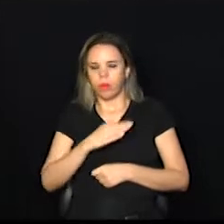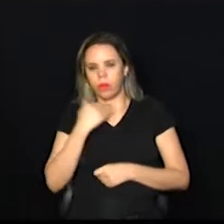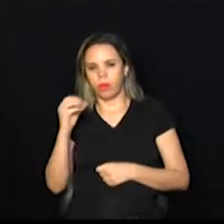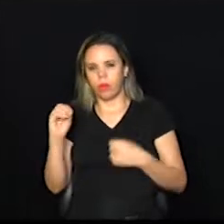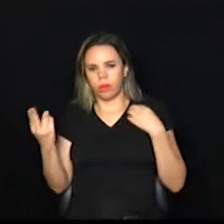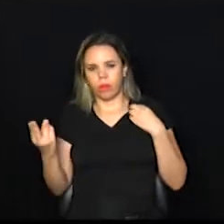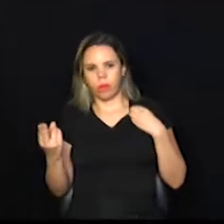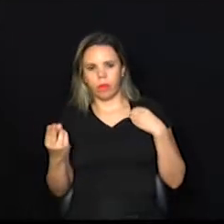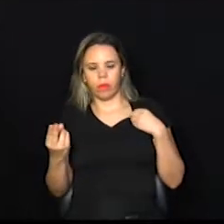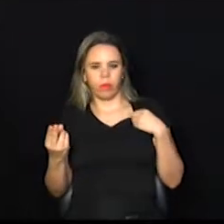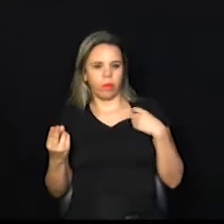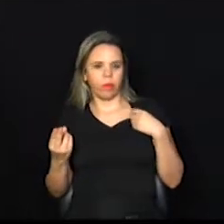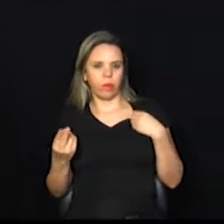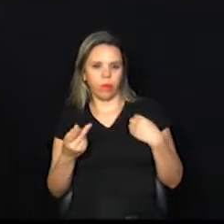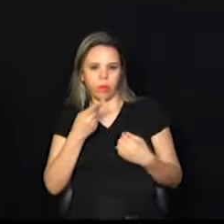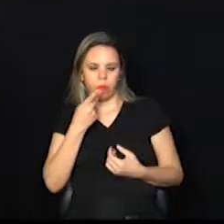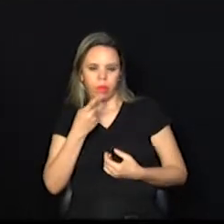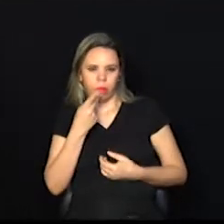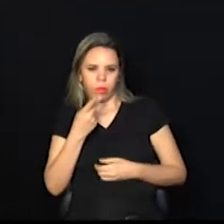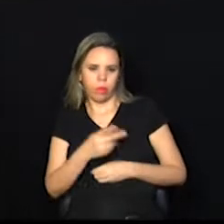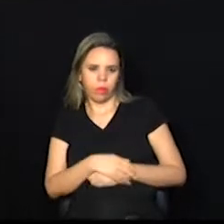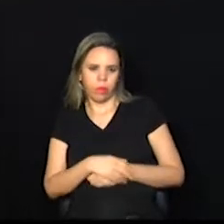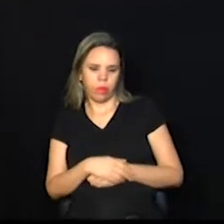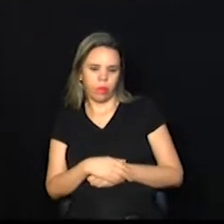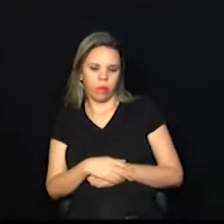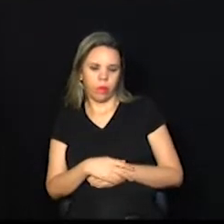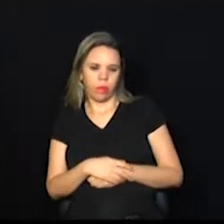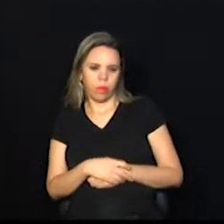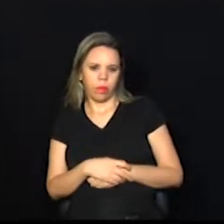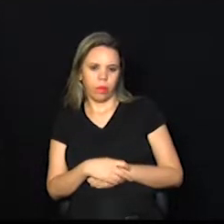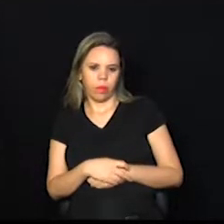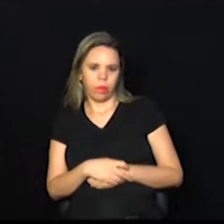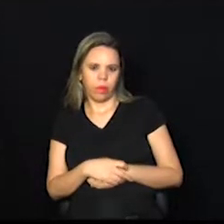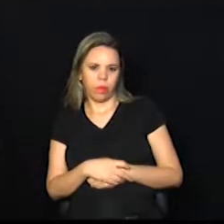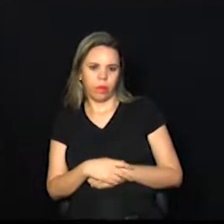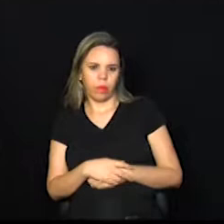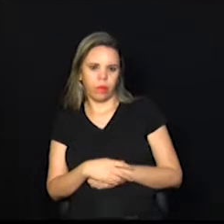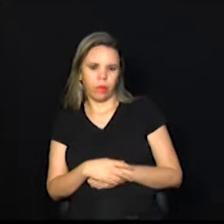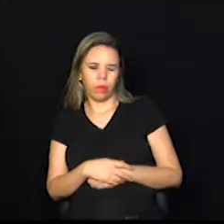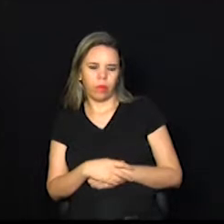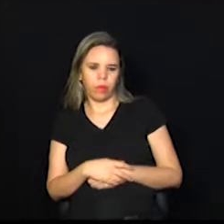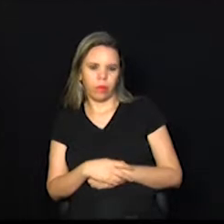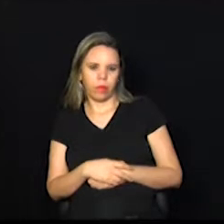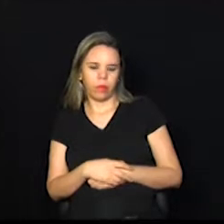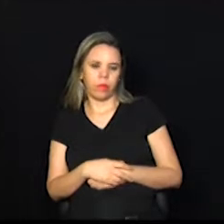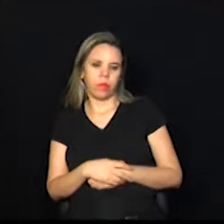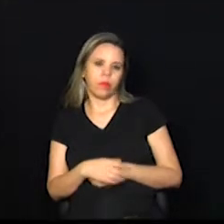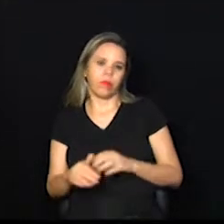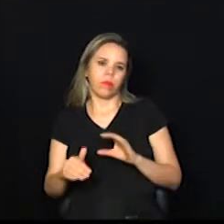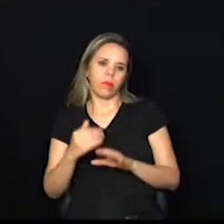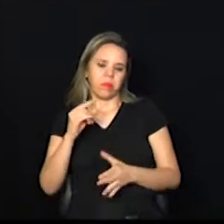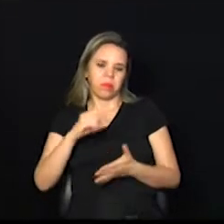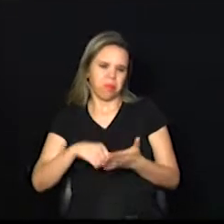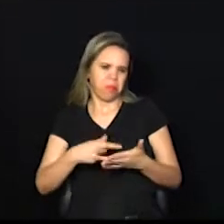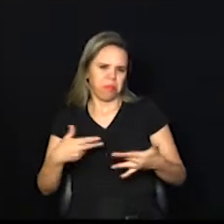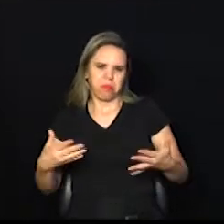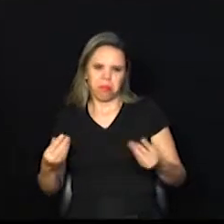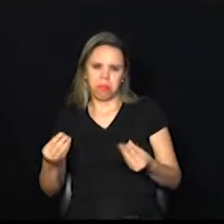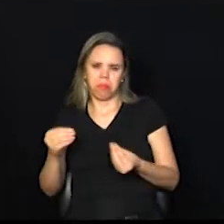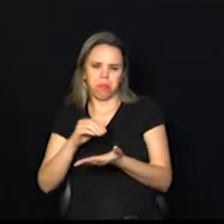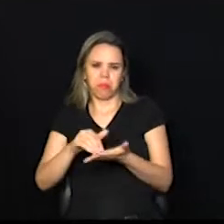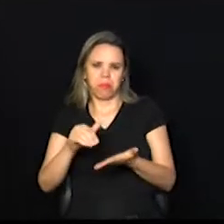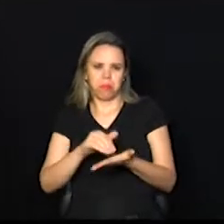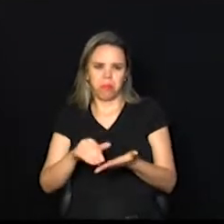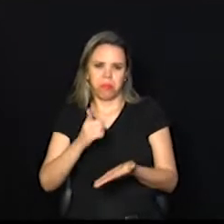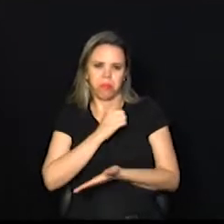a gente fala. E o encaminhamento vem SEAMO, a maioria pela